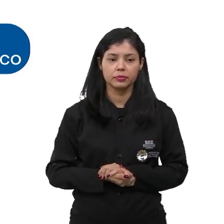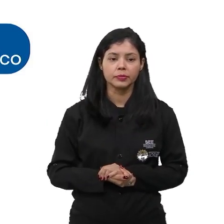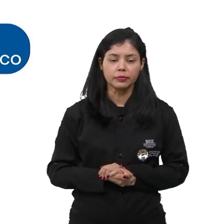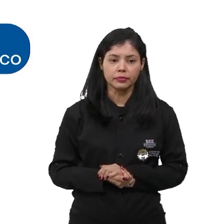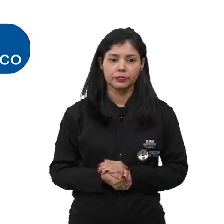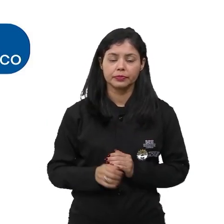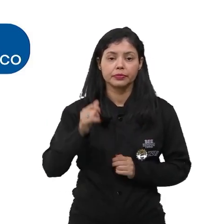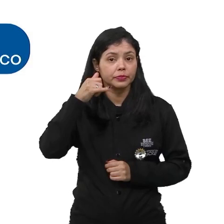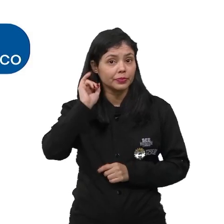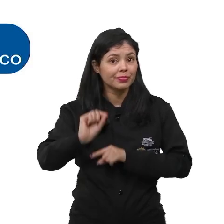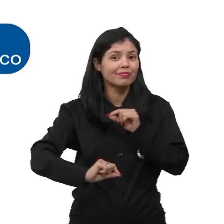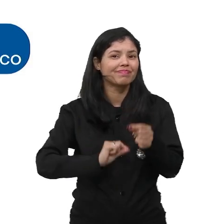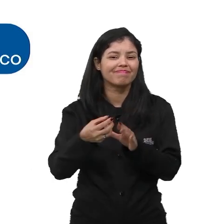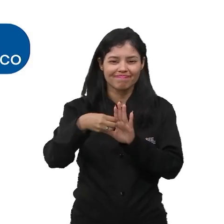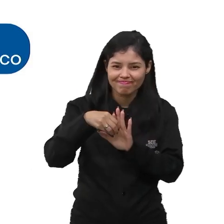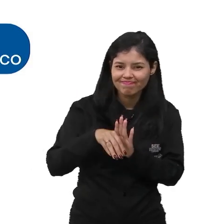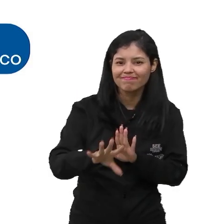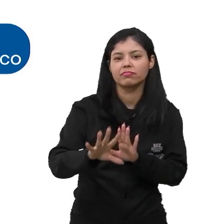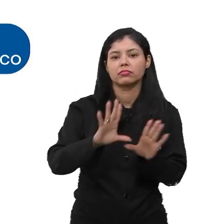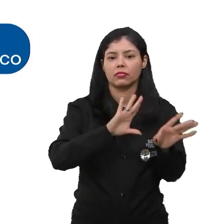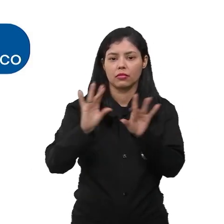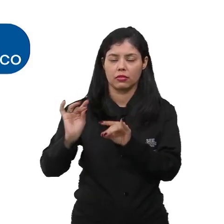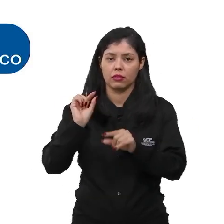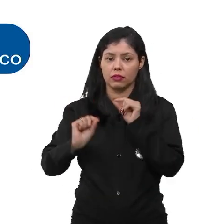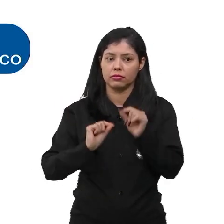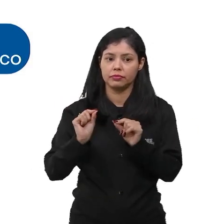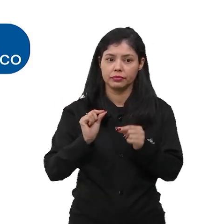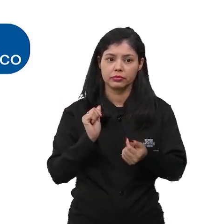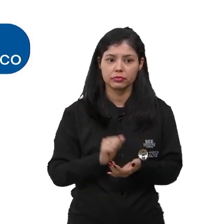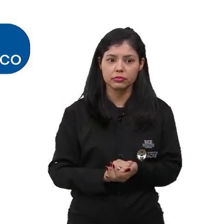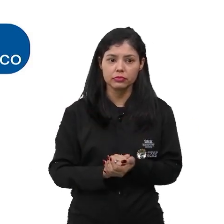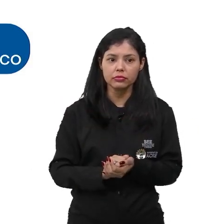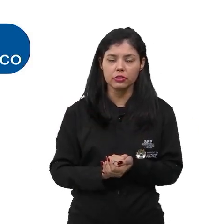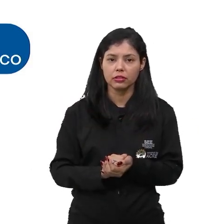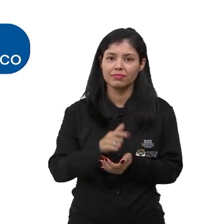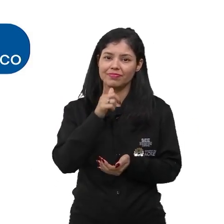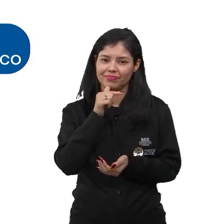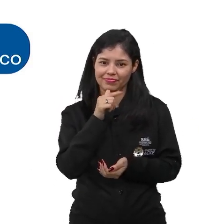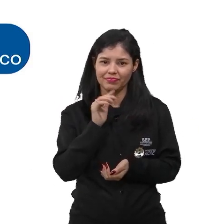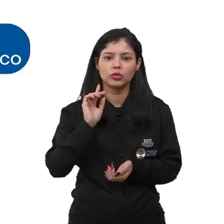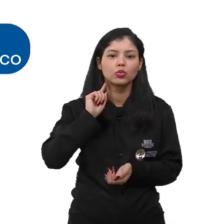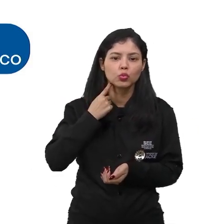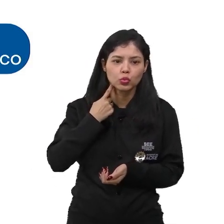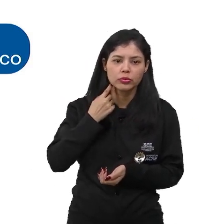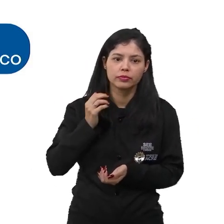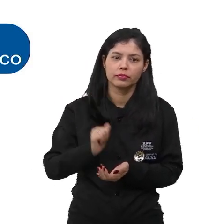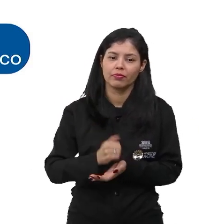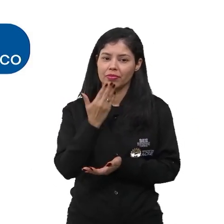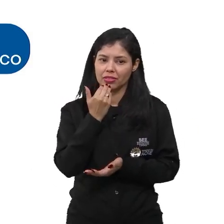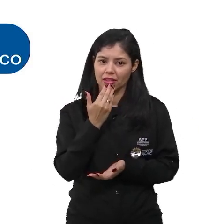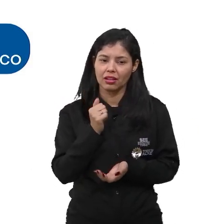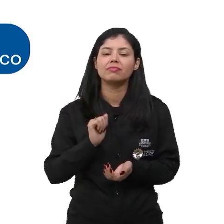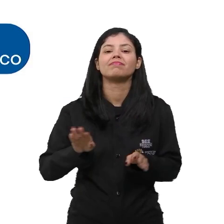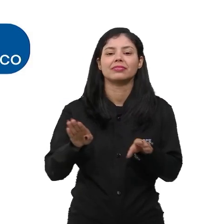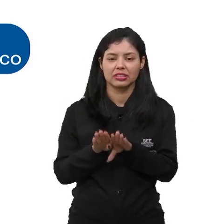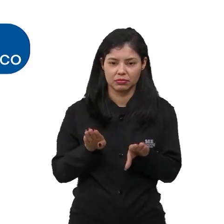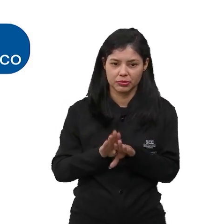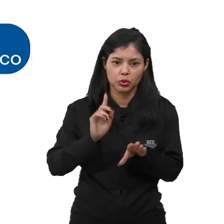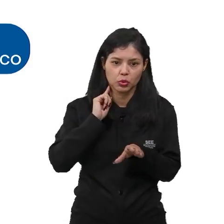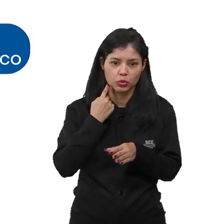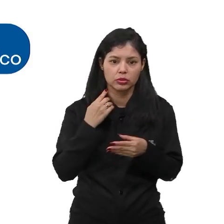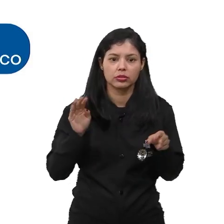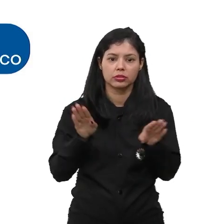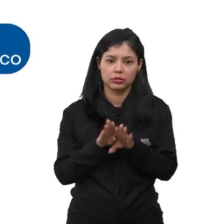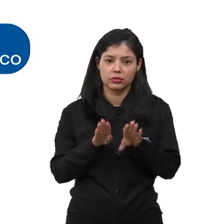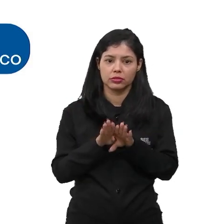essas doenças elas vão ser transmitidas através do quê, gente? Da água contaminada, de alimentos contaminados e